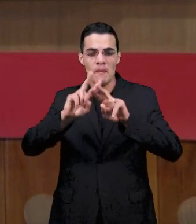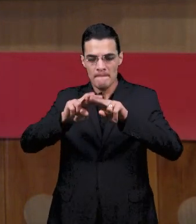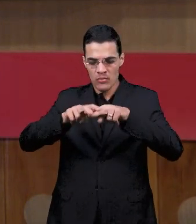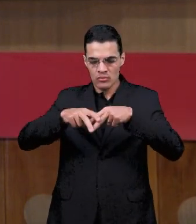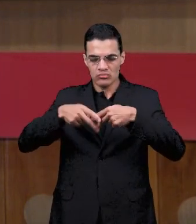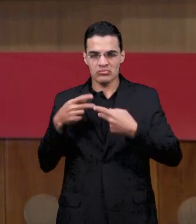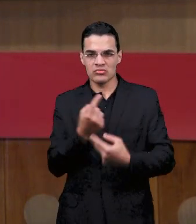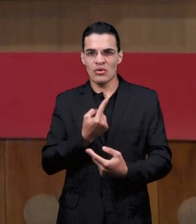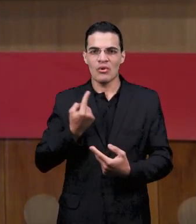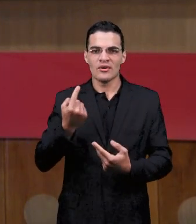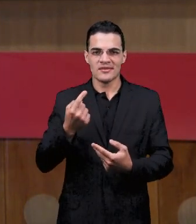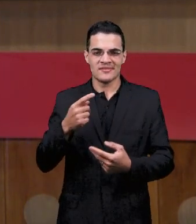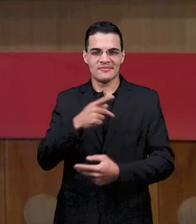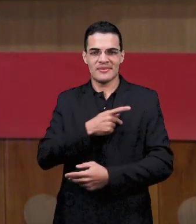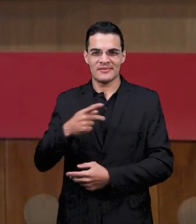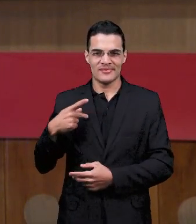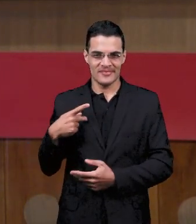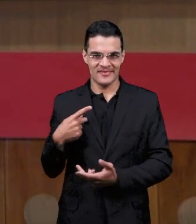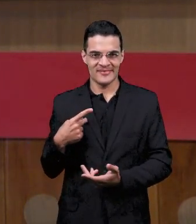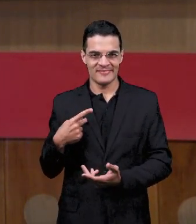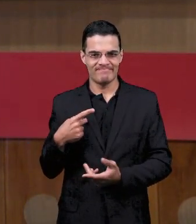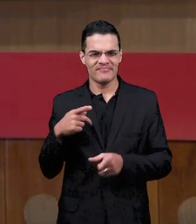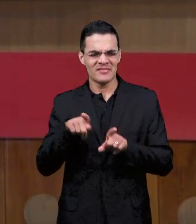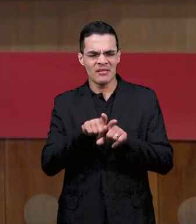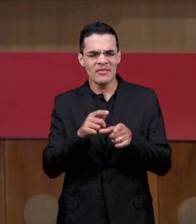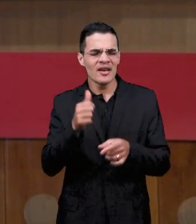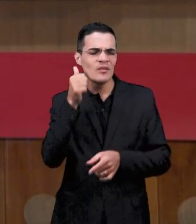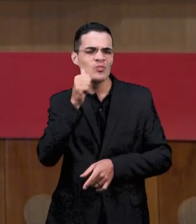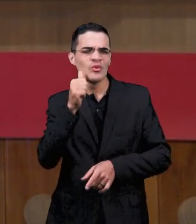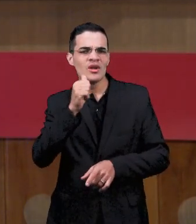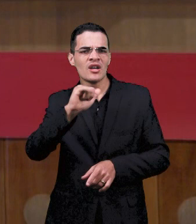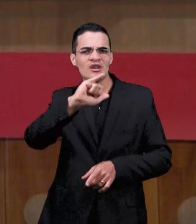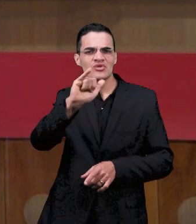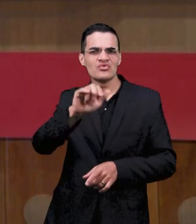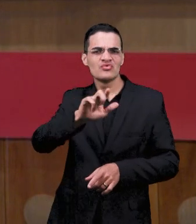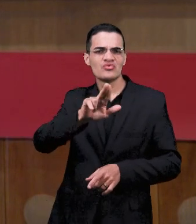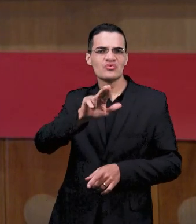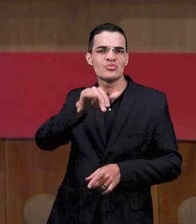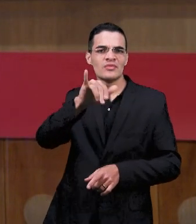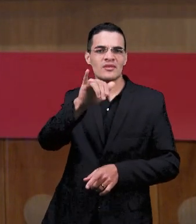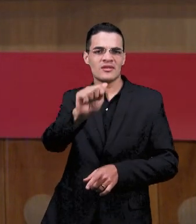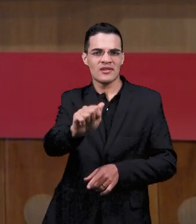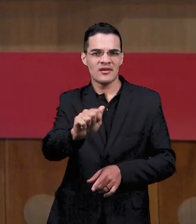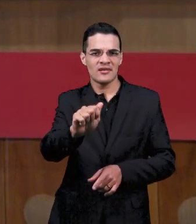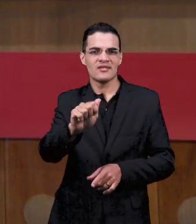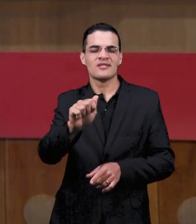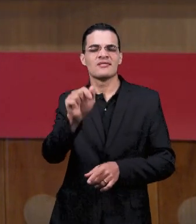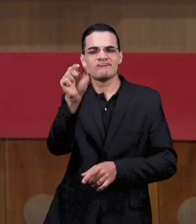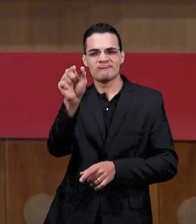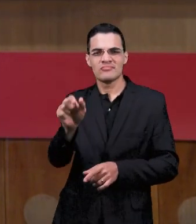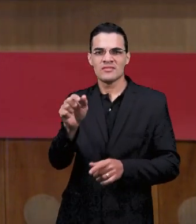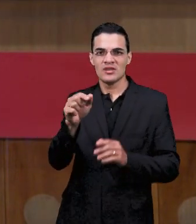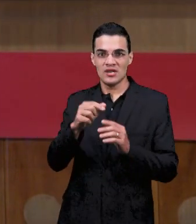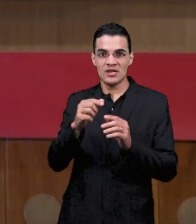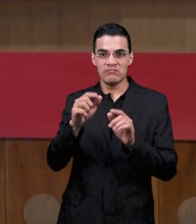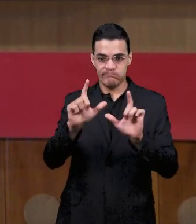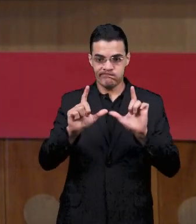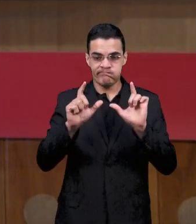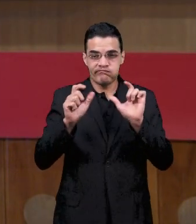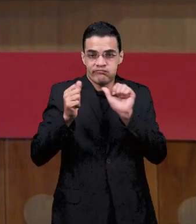Ele fala de Júlia, de Júnia, que se destacou até entre os apóstolos. Então, todos